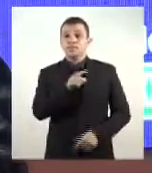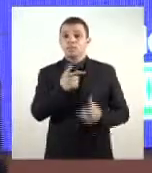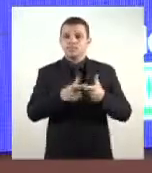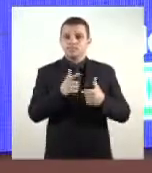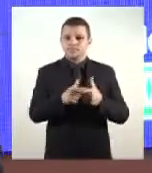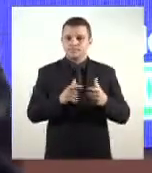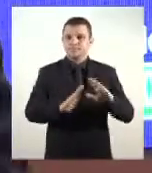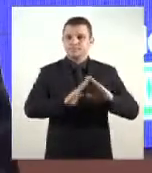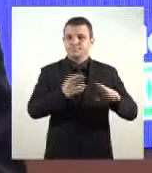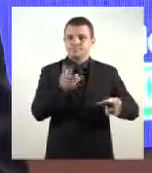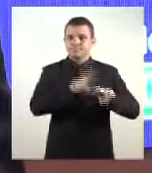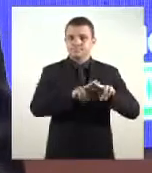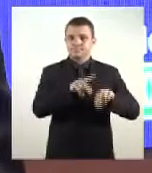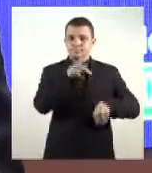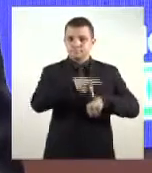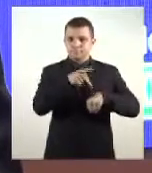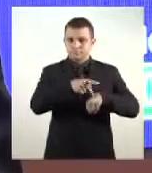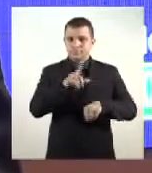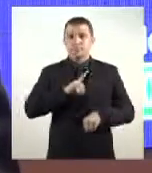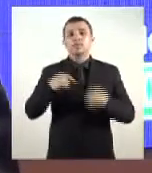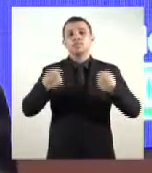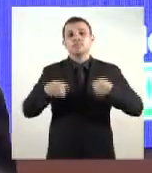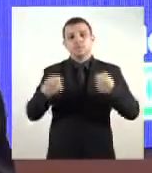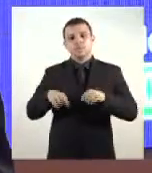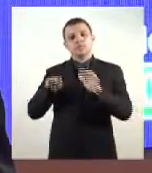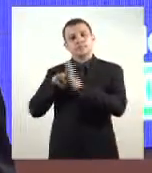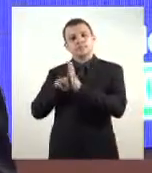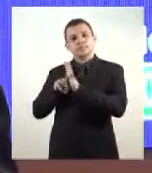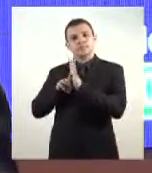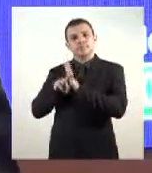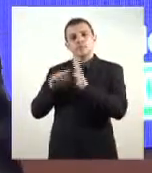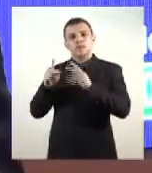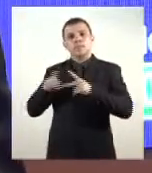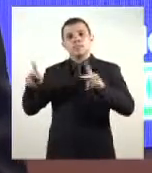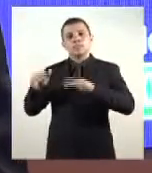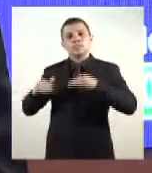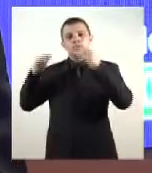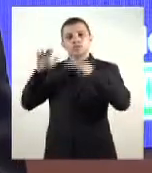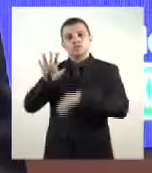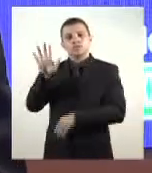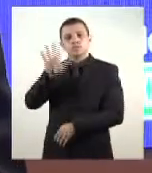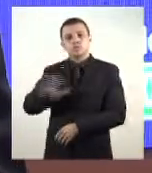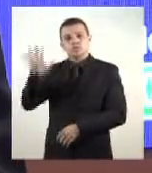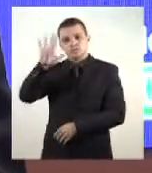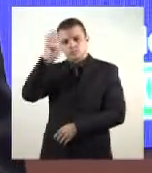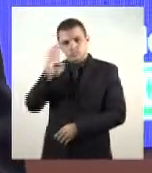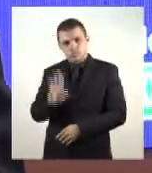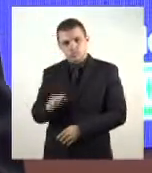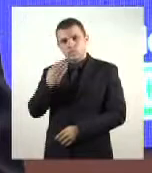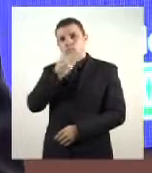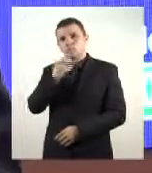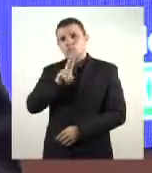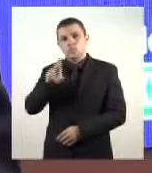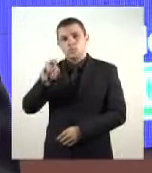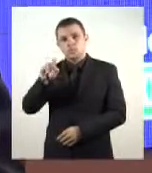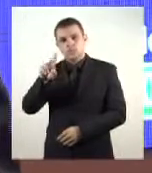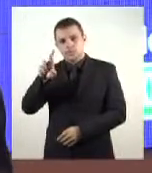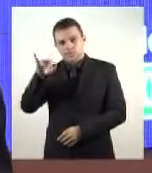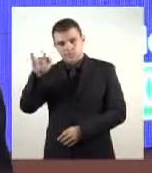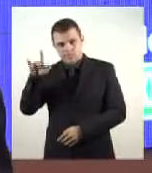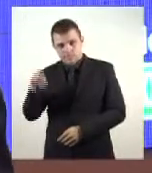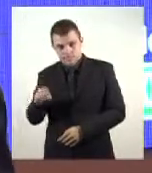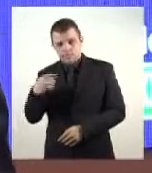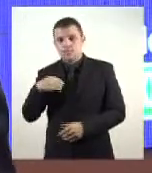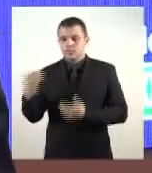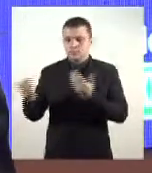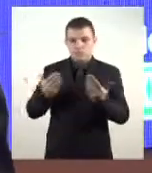seria analisado pelo Procurador-Geral da República, Rodrigo Janot, que confrontará um relatório do Governo do Estado e os documentos enviados